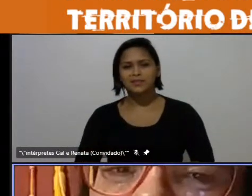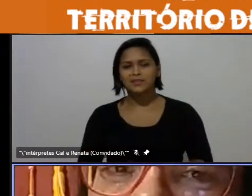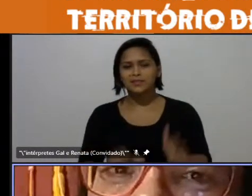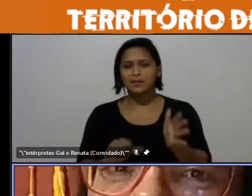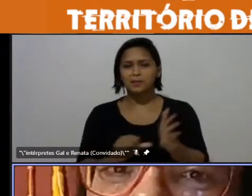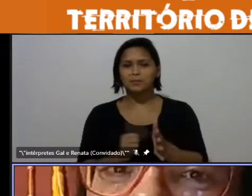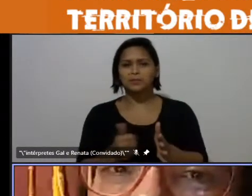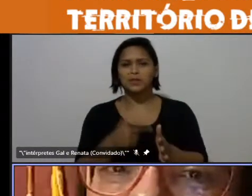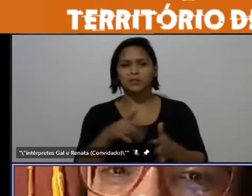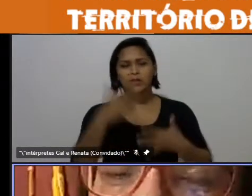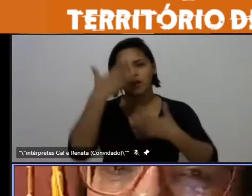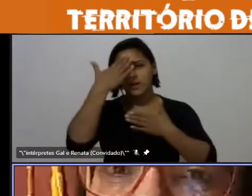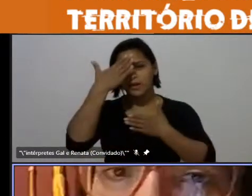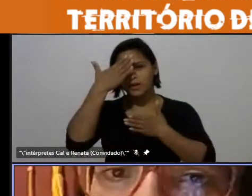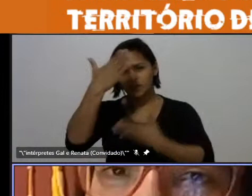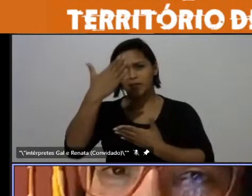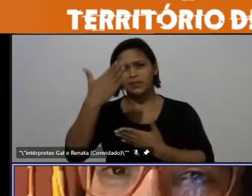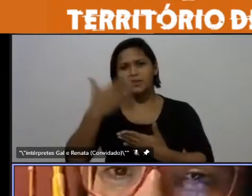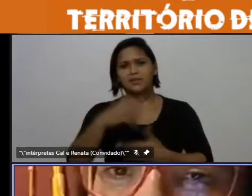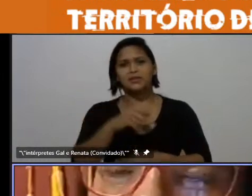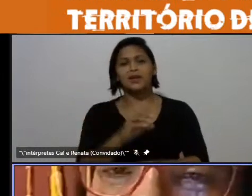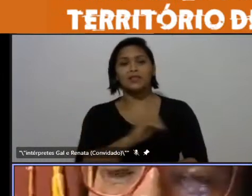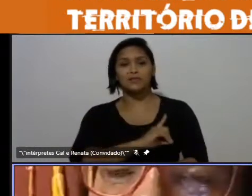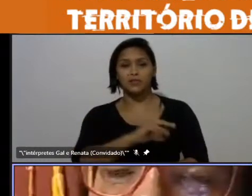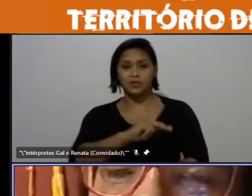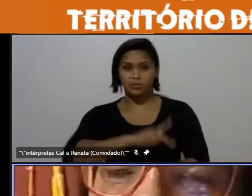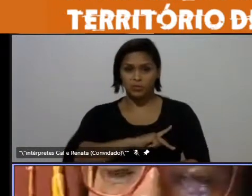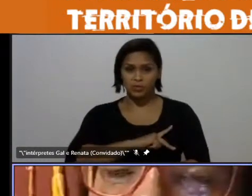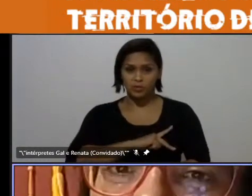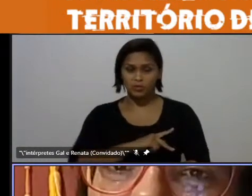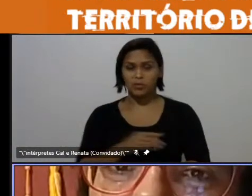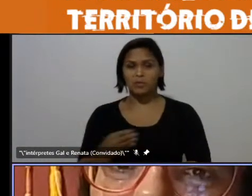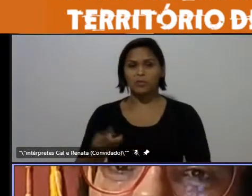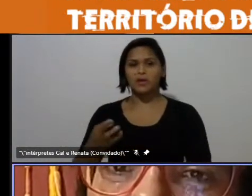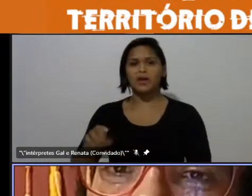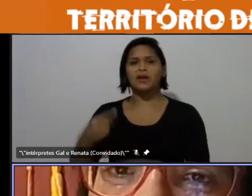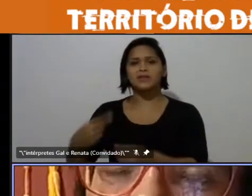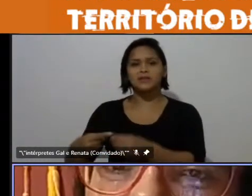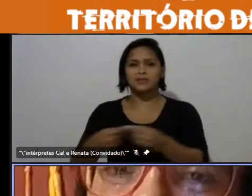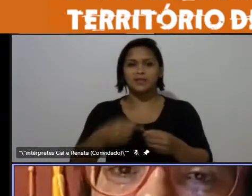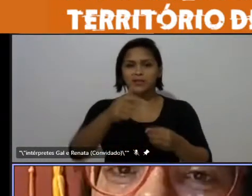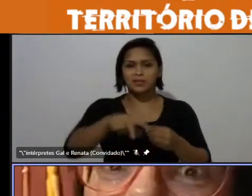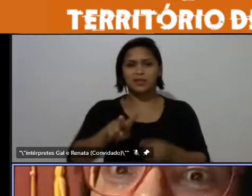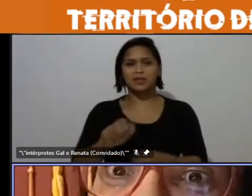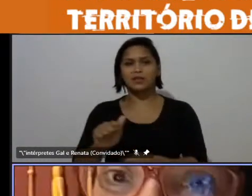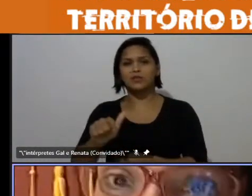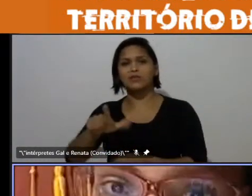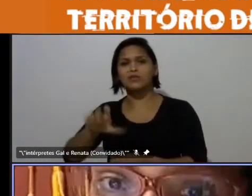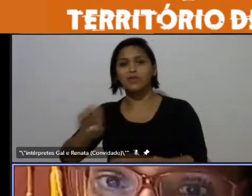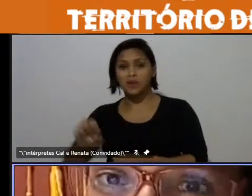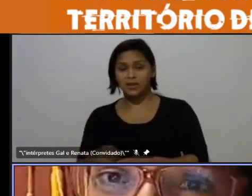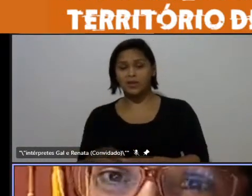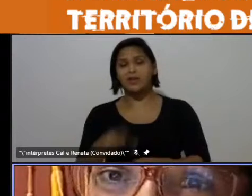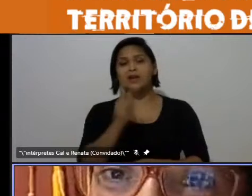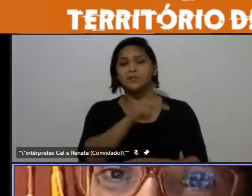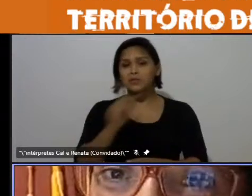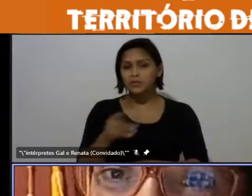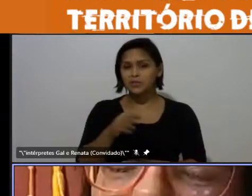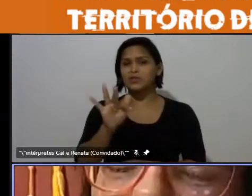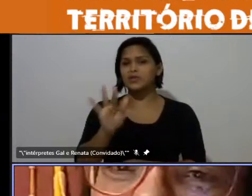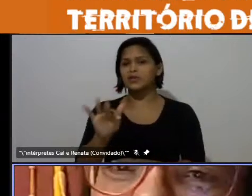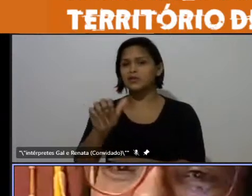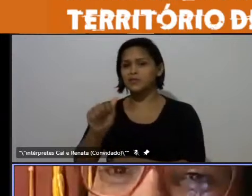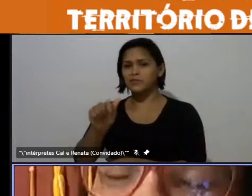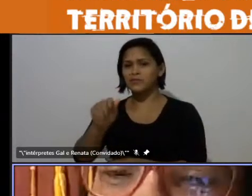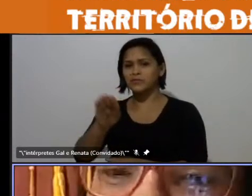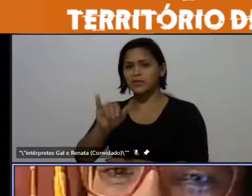Primeiro, agradecer à Defensoria Pública, o BR Cidades, aqui da região do Vale, a Fabiana, né? Eu